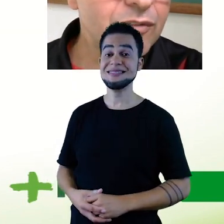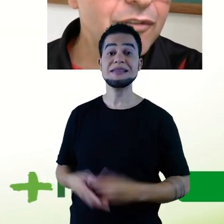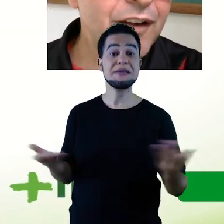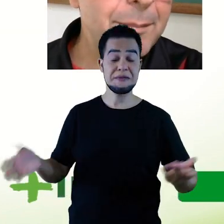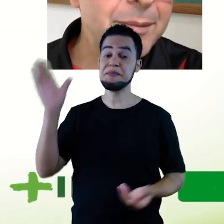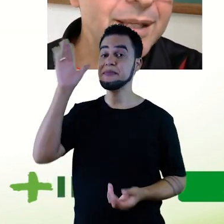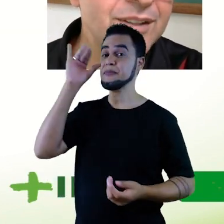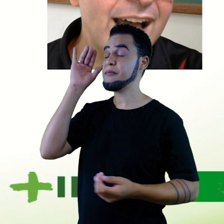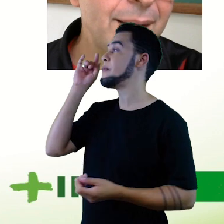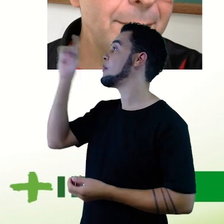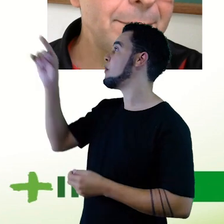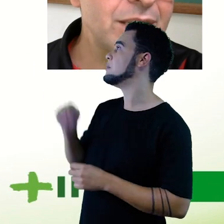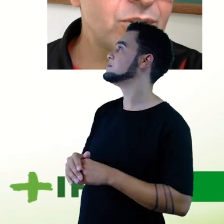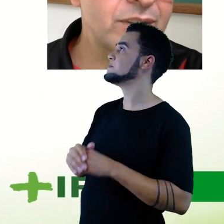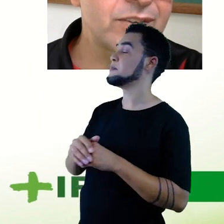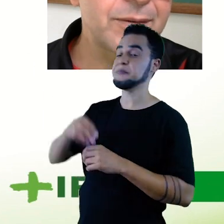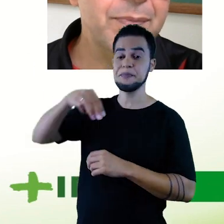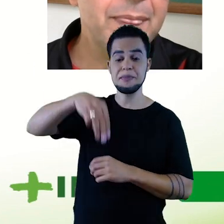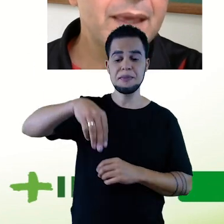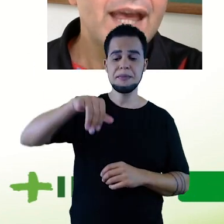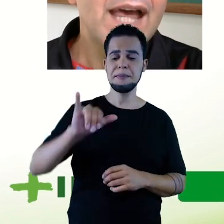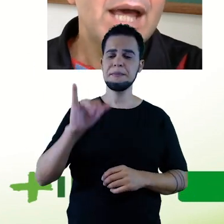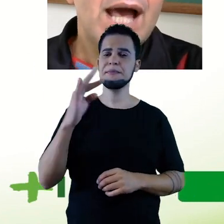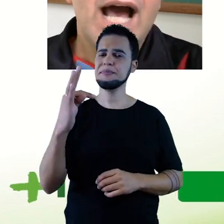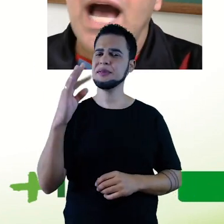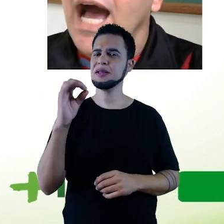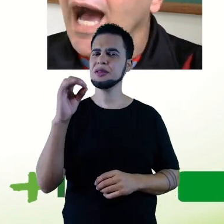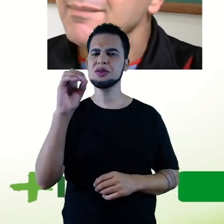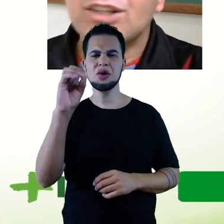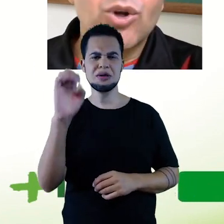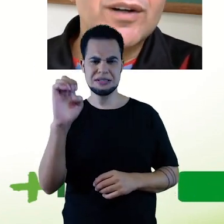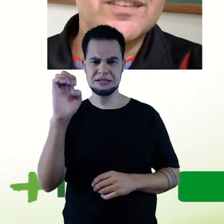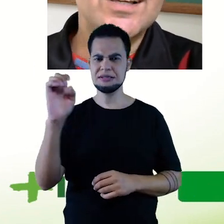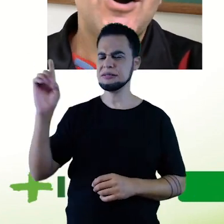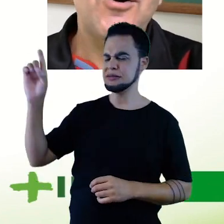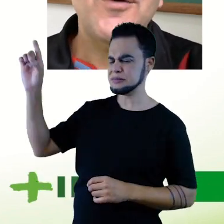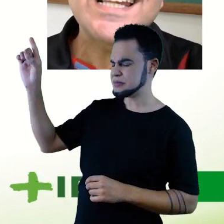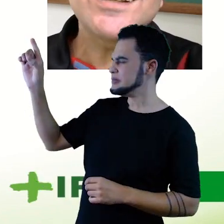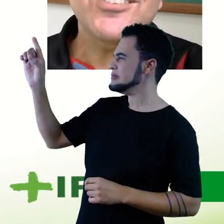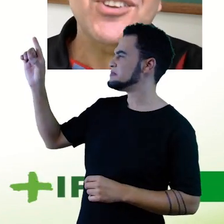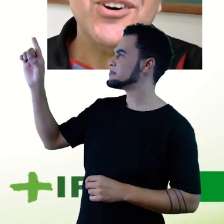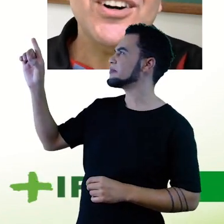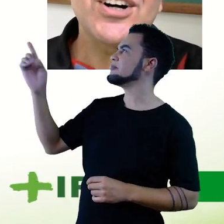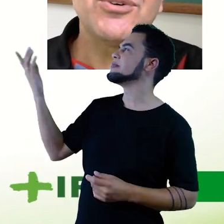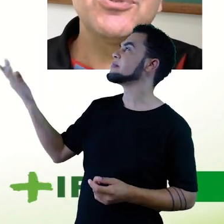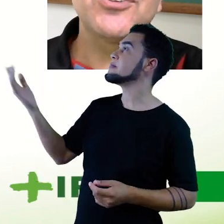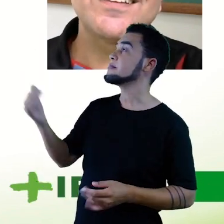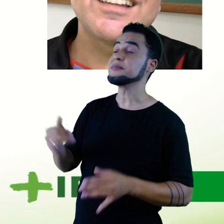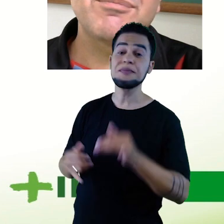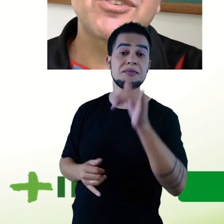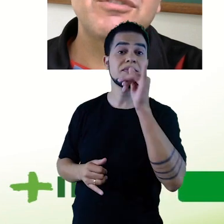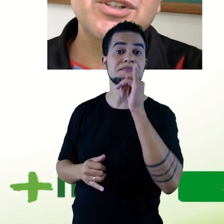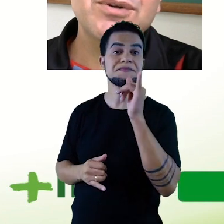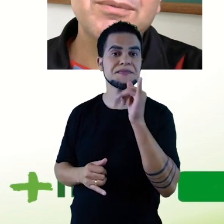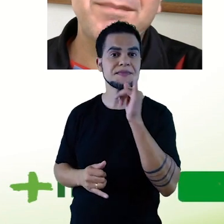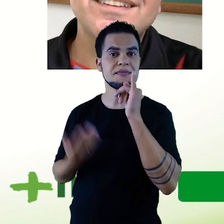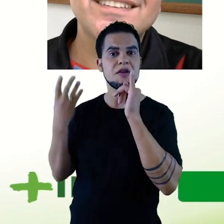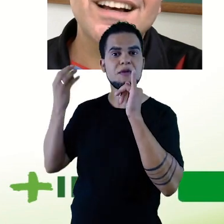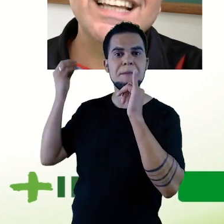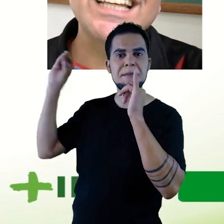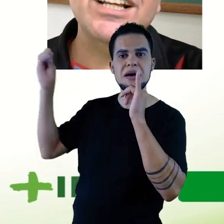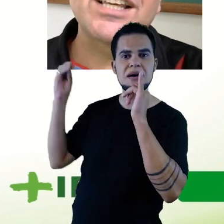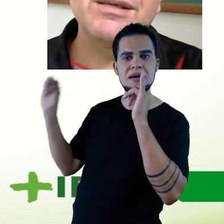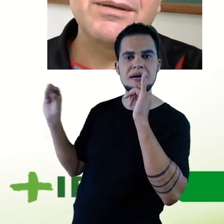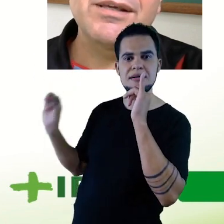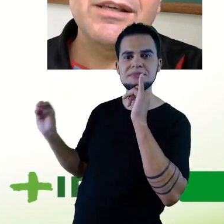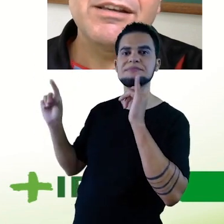Olha só, vamos falar primeiro da mitose. A mitose, olha só uns exemplos que eu vou